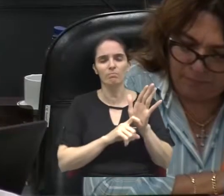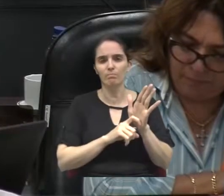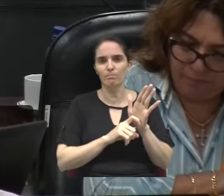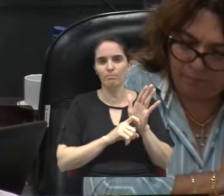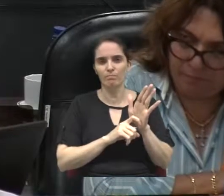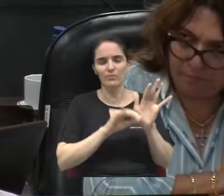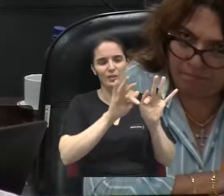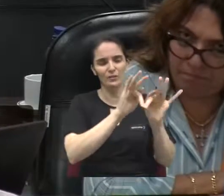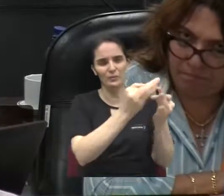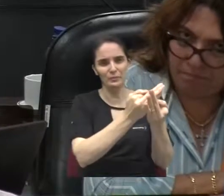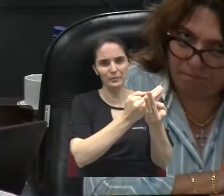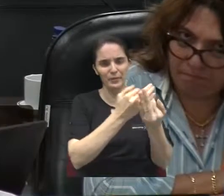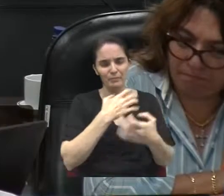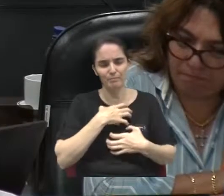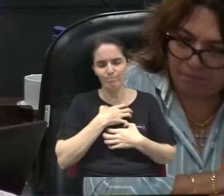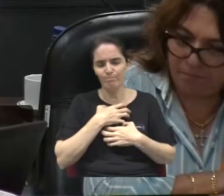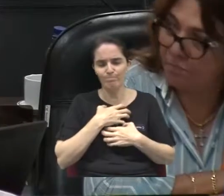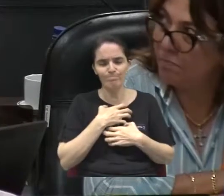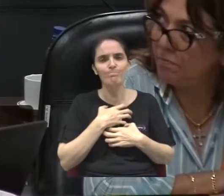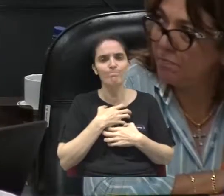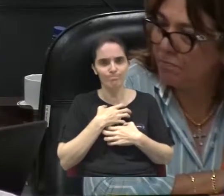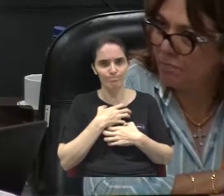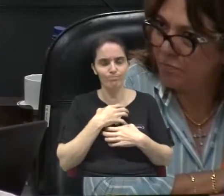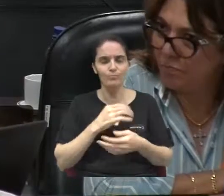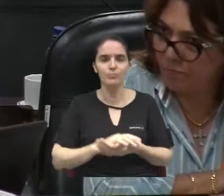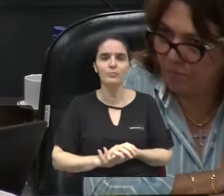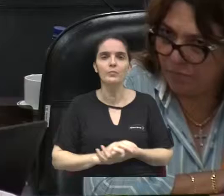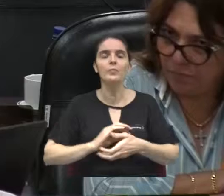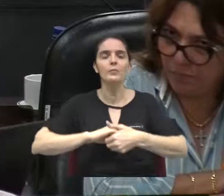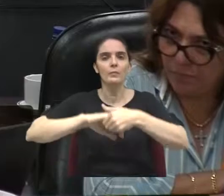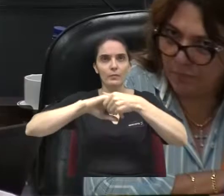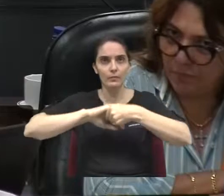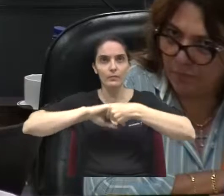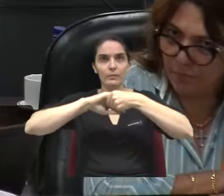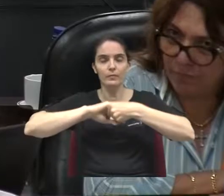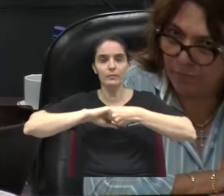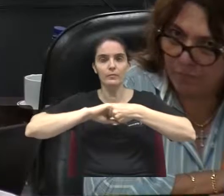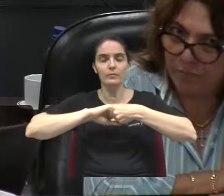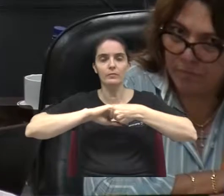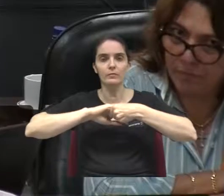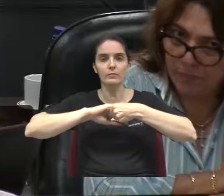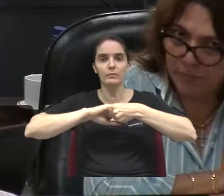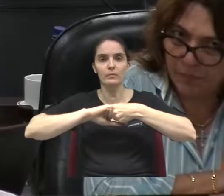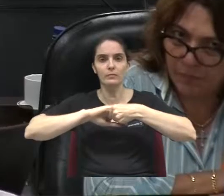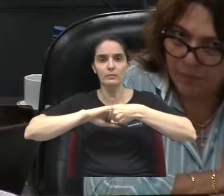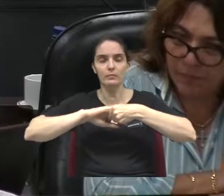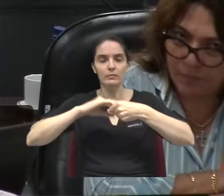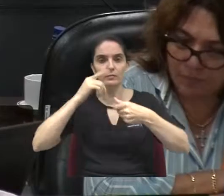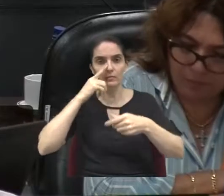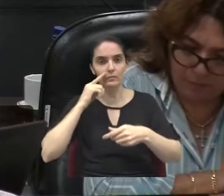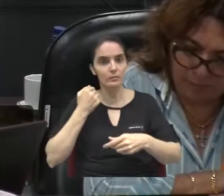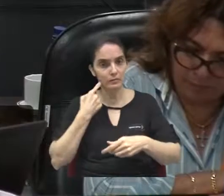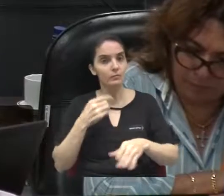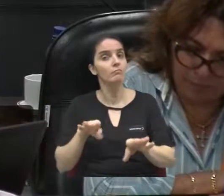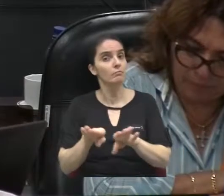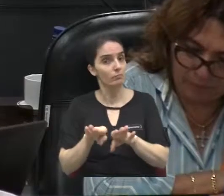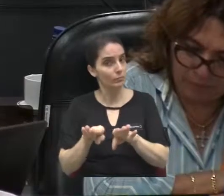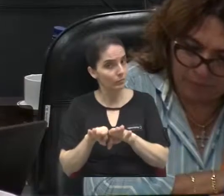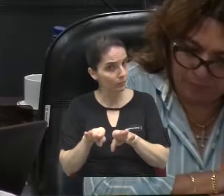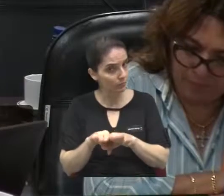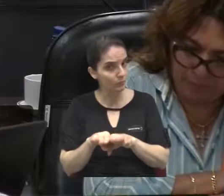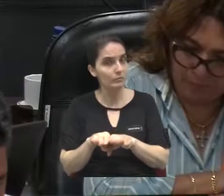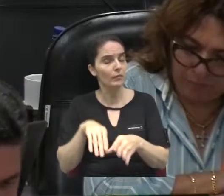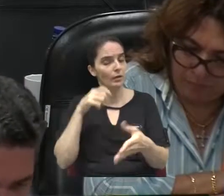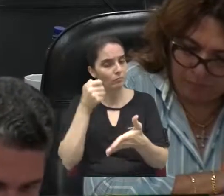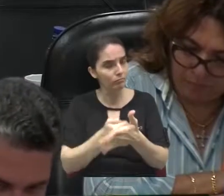cidadãos limeirenses. Também parabenizo o vereador Pastor Newton, que também trabalha dentro dessa Câmara, também junto